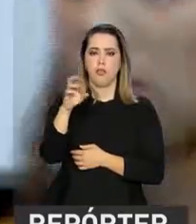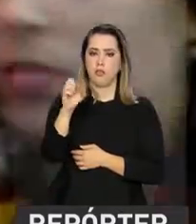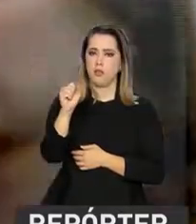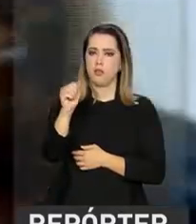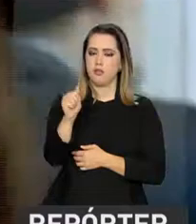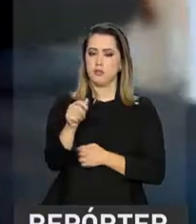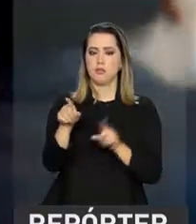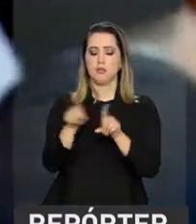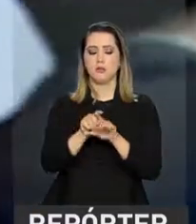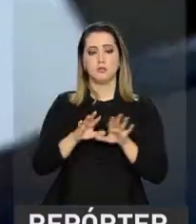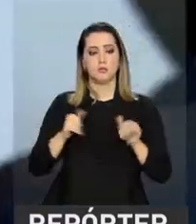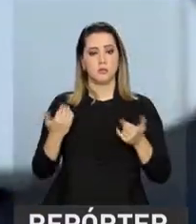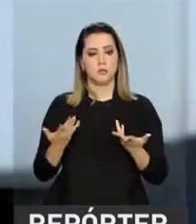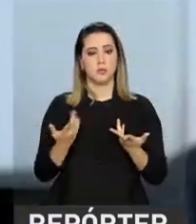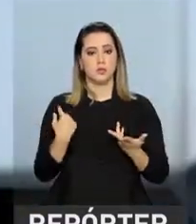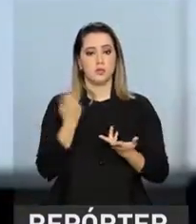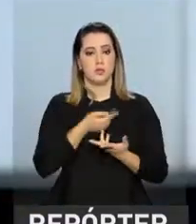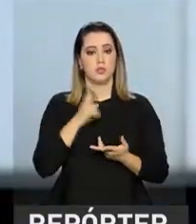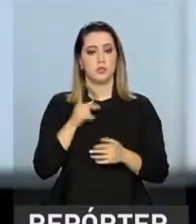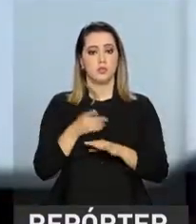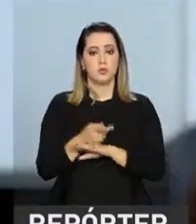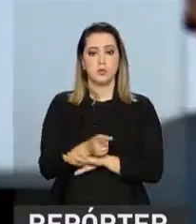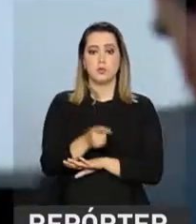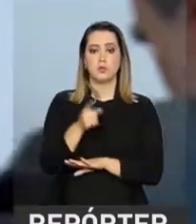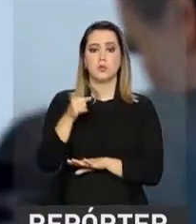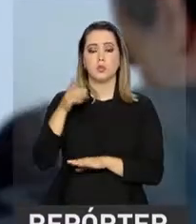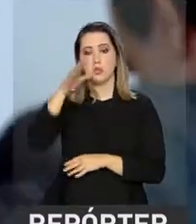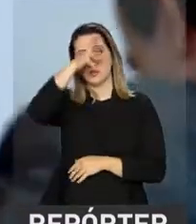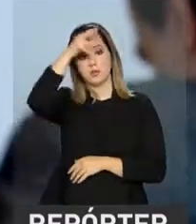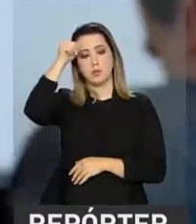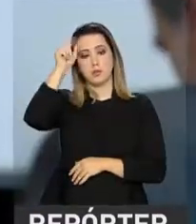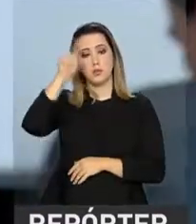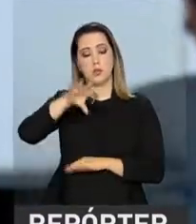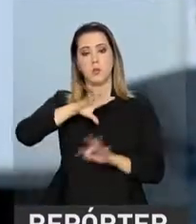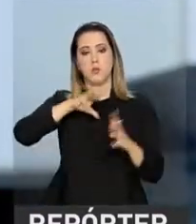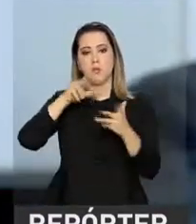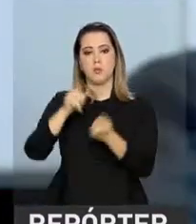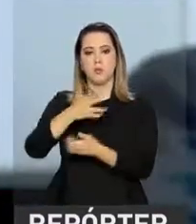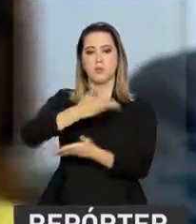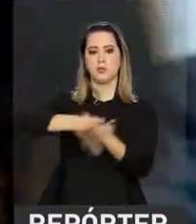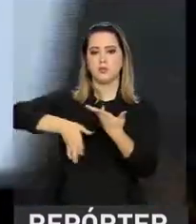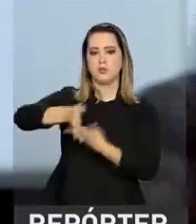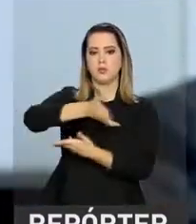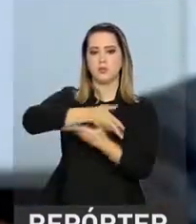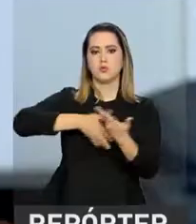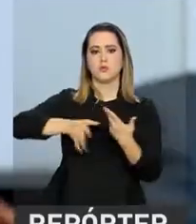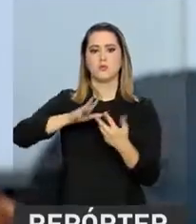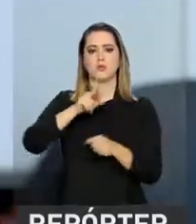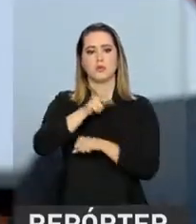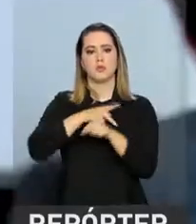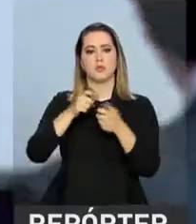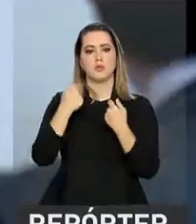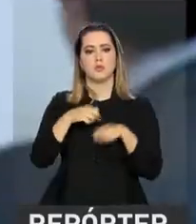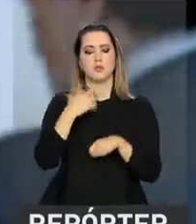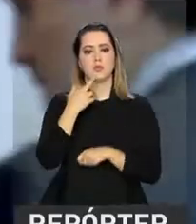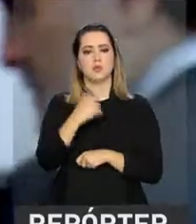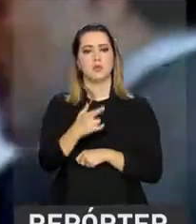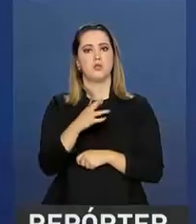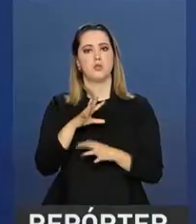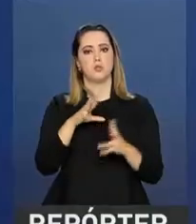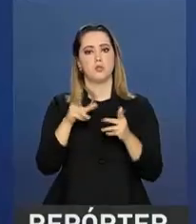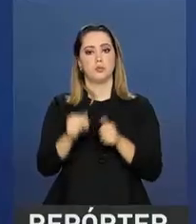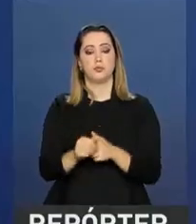da amazônia passa a ser uma questão global que envolve vários países e que requer soluções globais